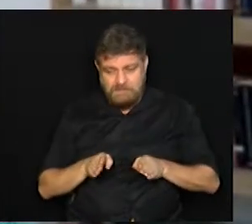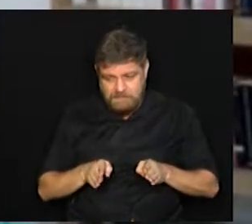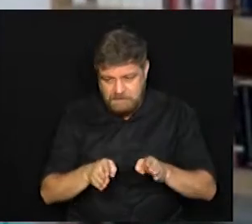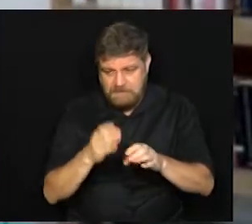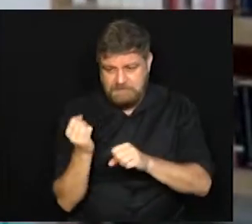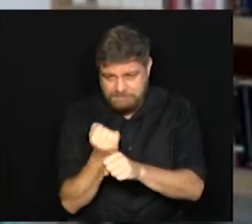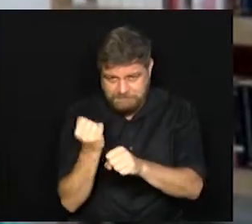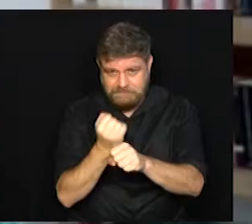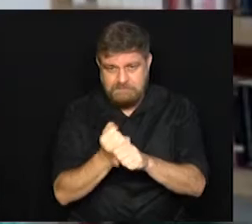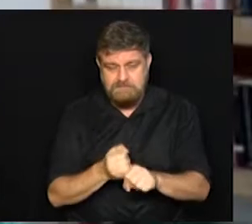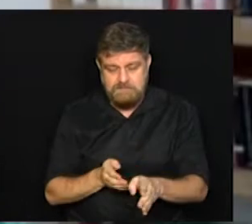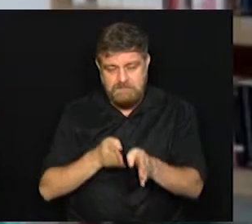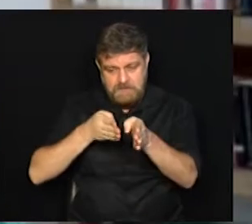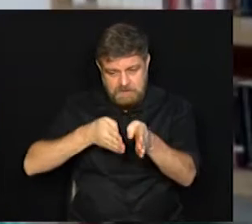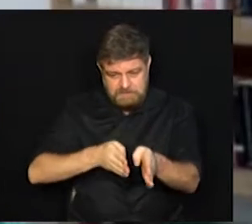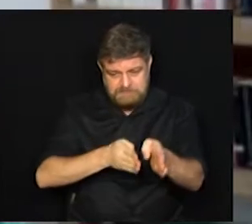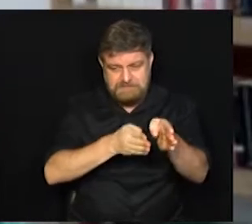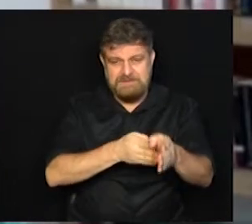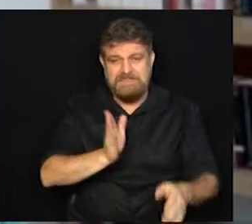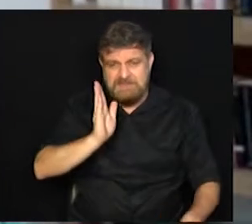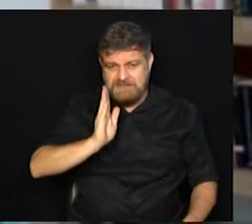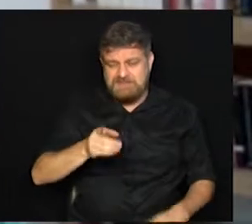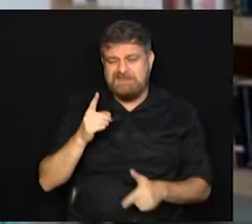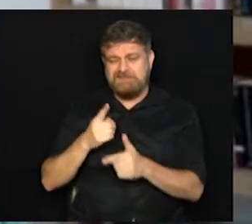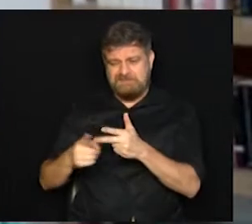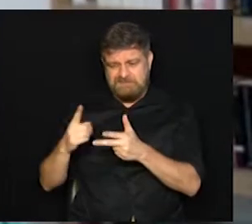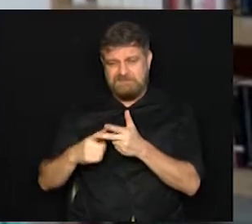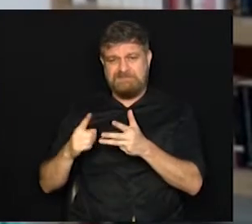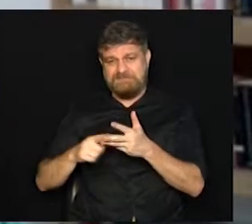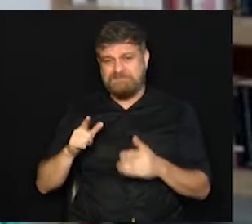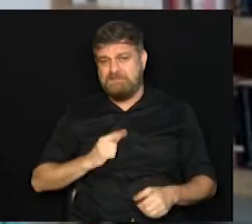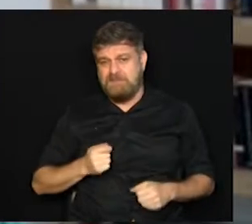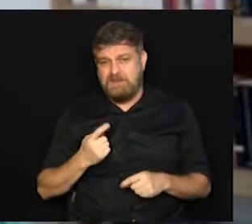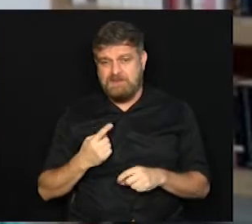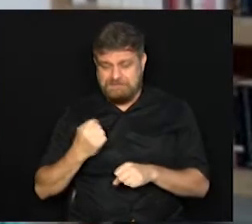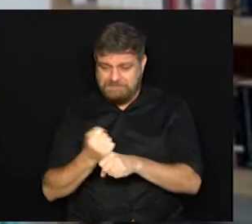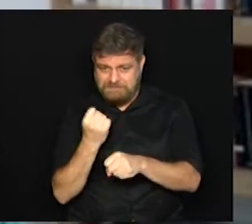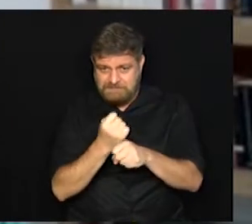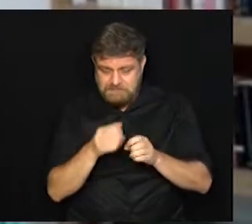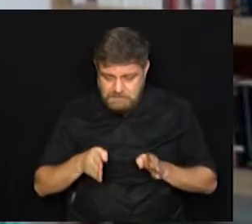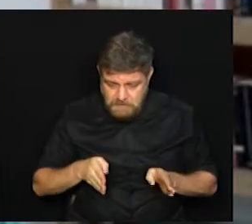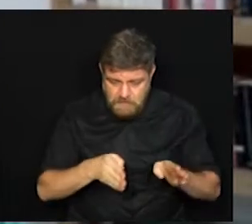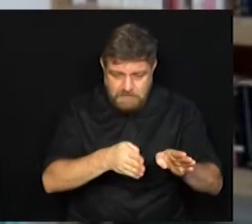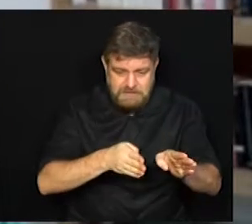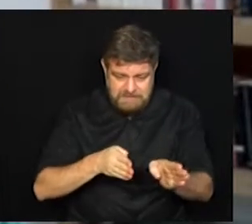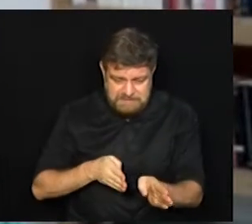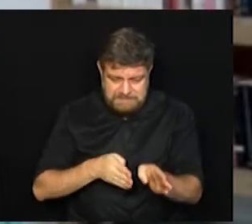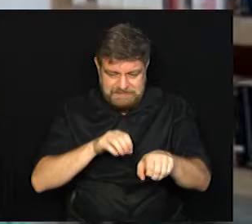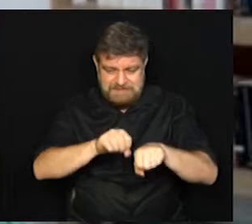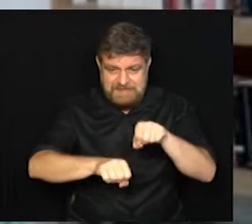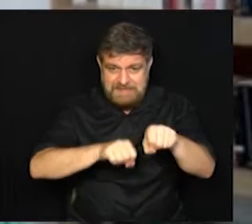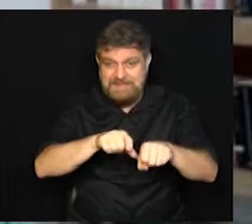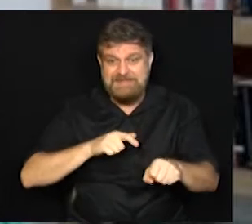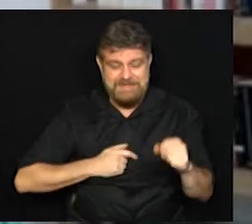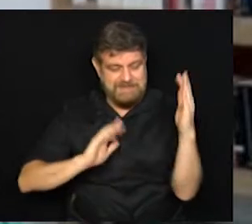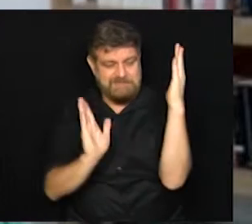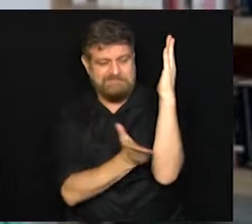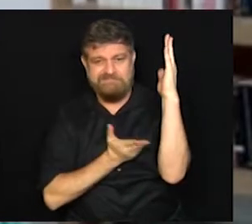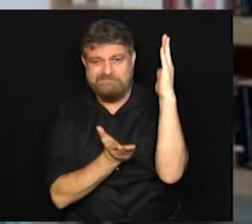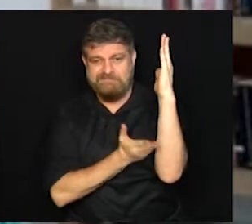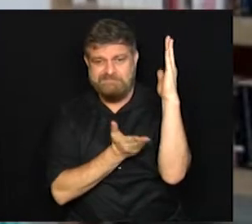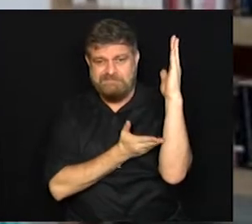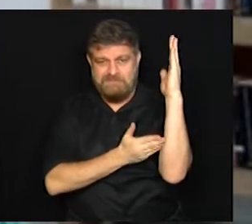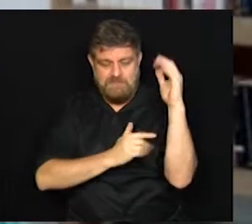já teve polêmica na cidade, né, sobre isso. Então, e o transporte é uma área bastante sensível